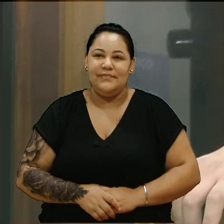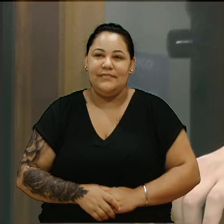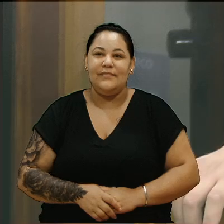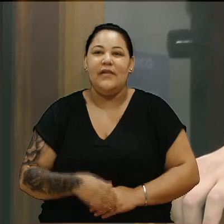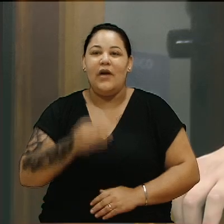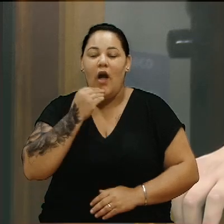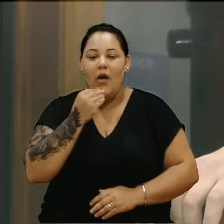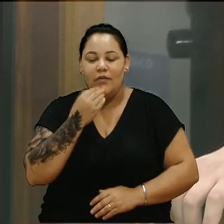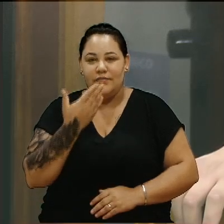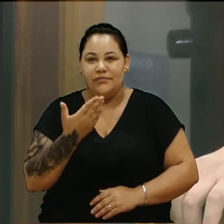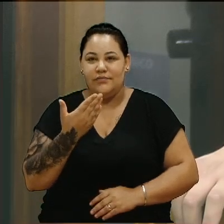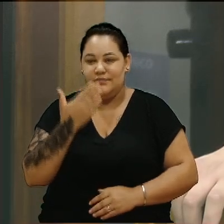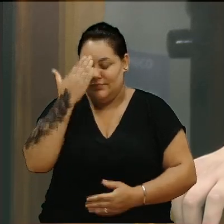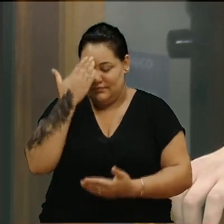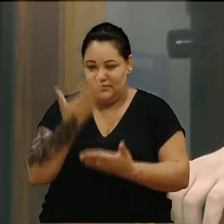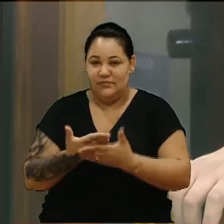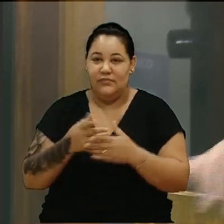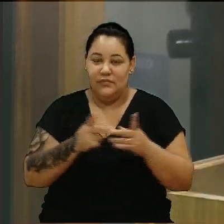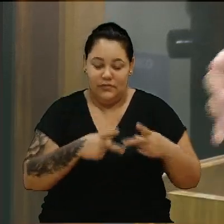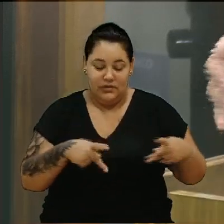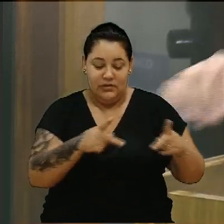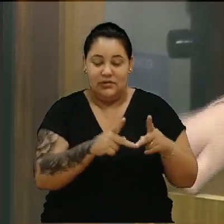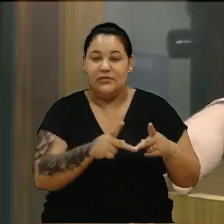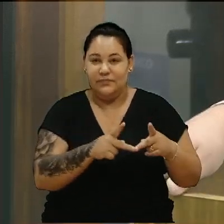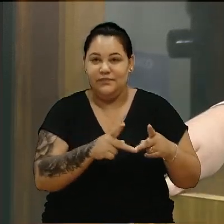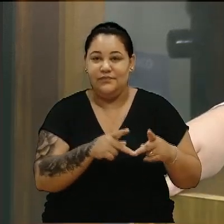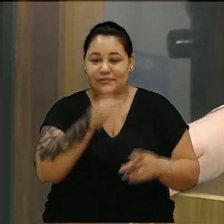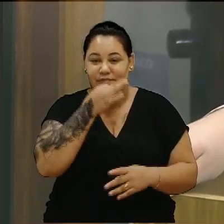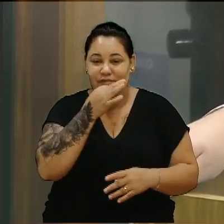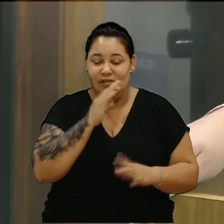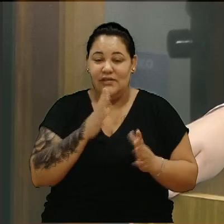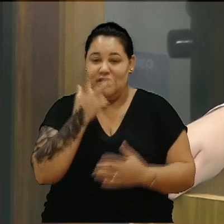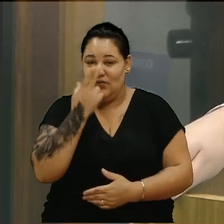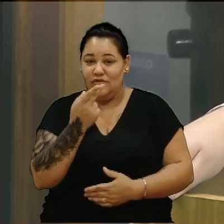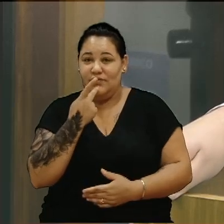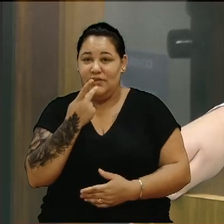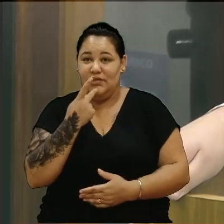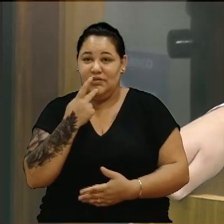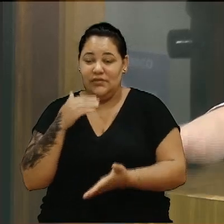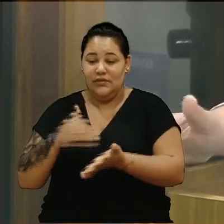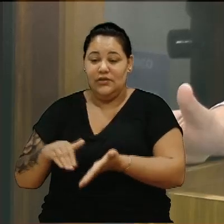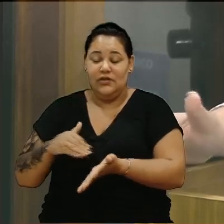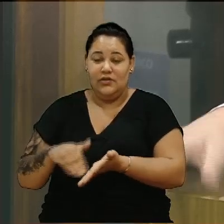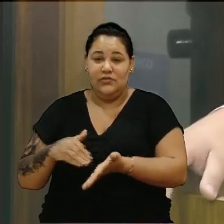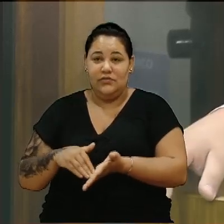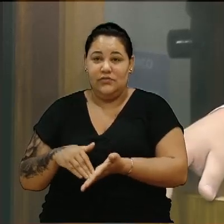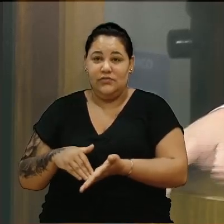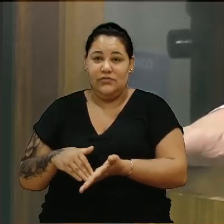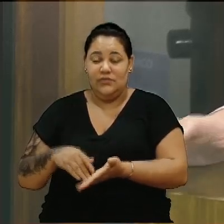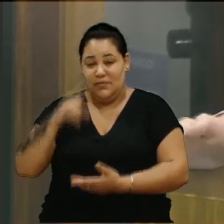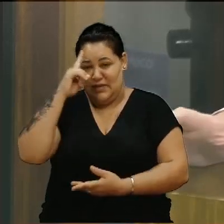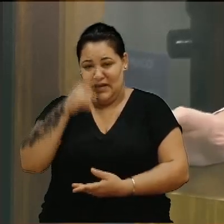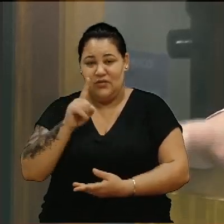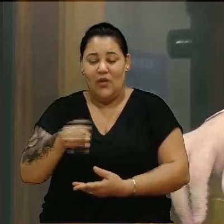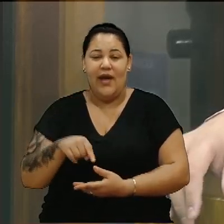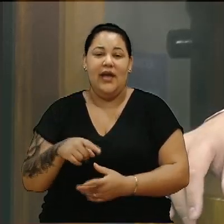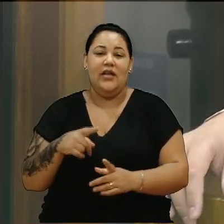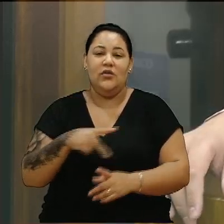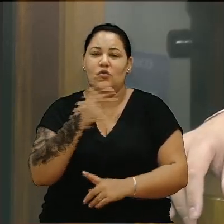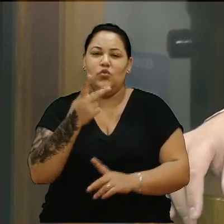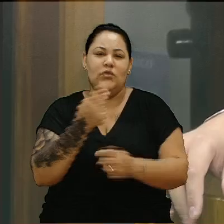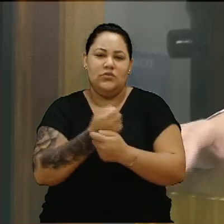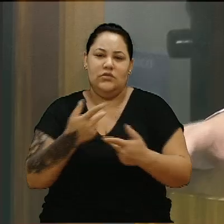população caxiense. E como lema, já comentei com a nossa equipe, inclusive no gabinete, o nosso lema no mandato são duas coisas